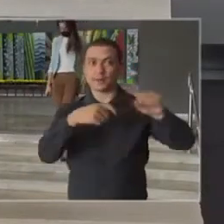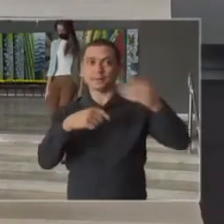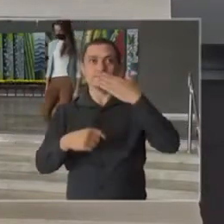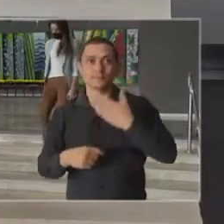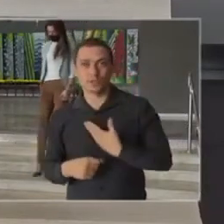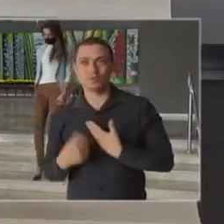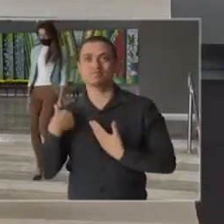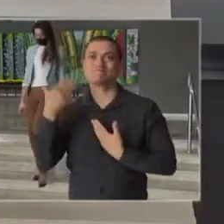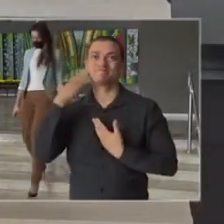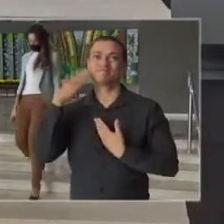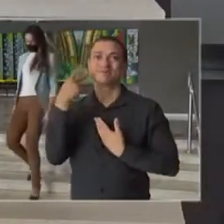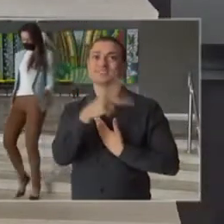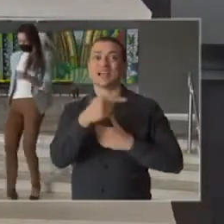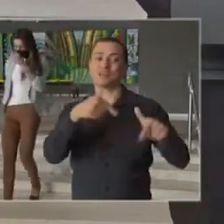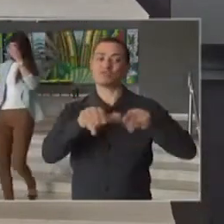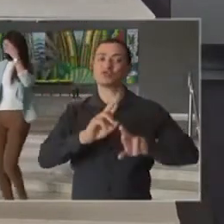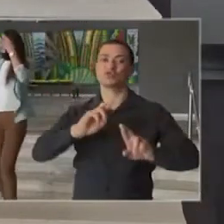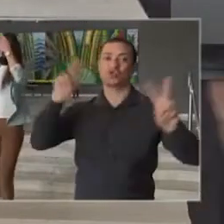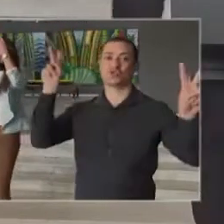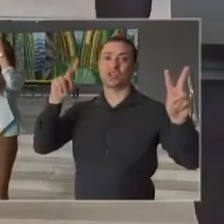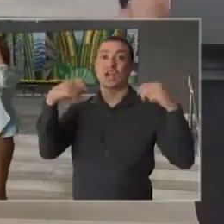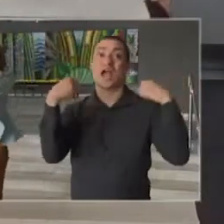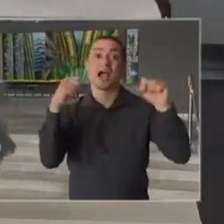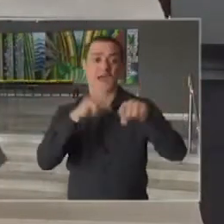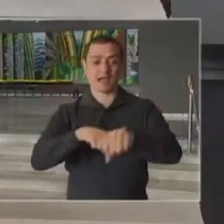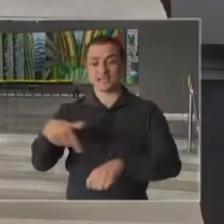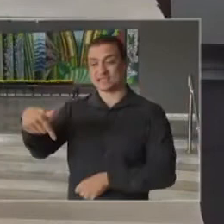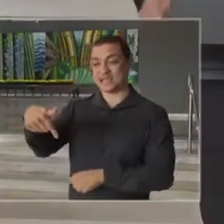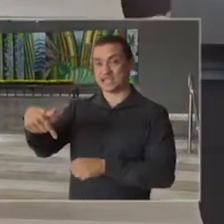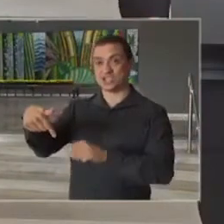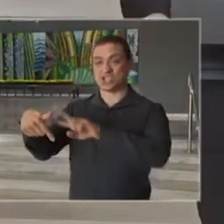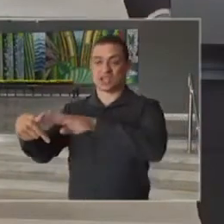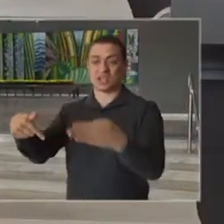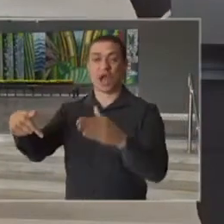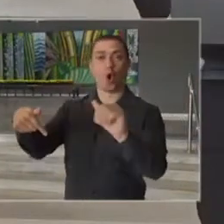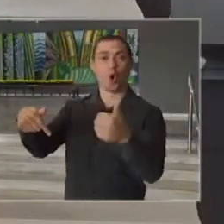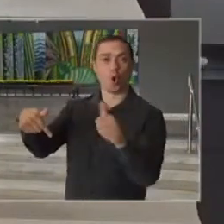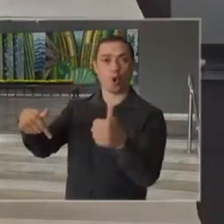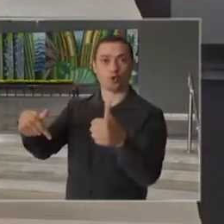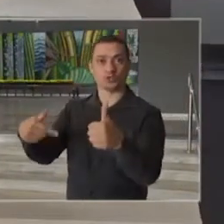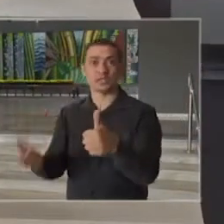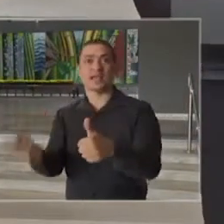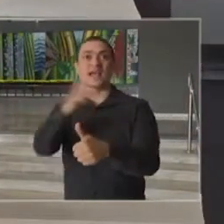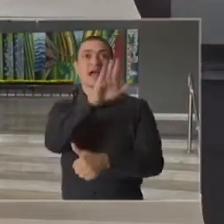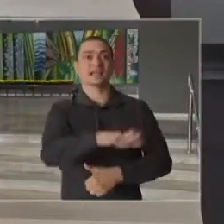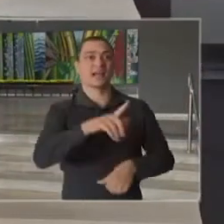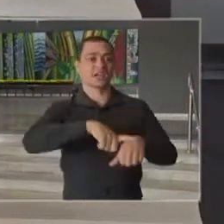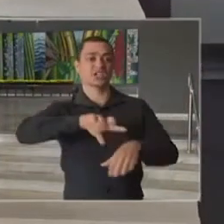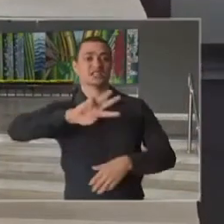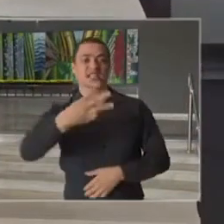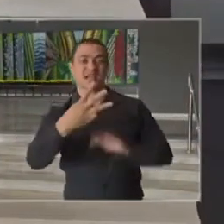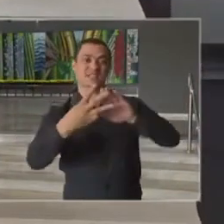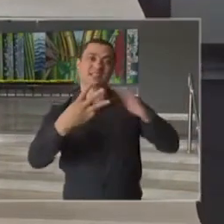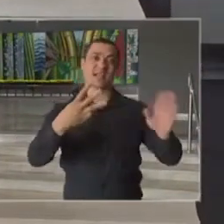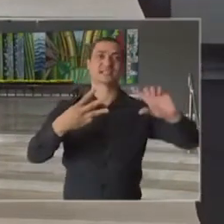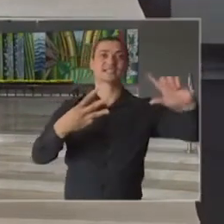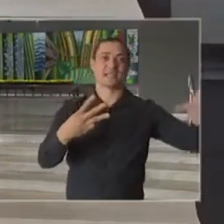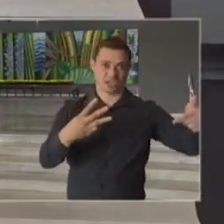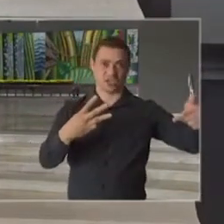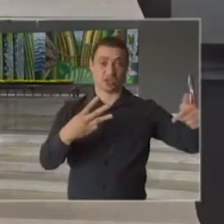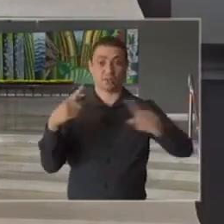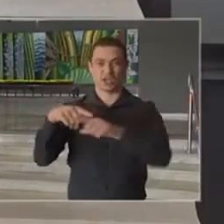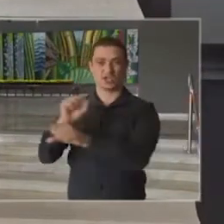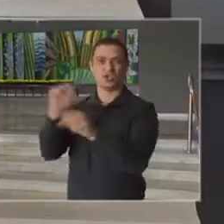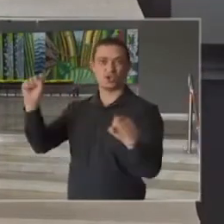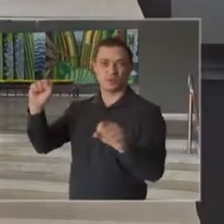setor, entendendo que é um funcionamento diferente, das 7h às 11h da manhã e depois das 15h às 19h. Porque nesse período da